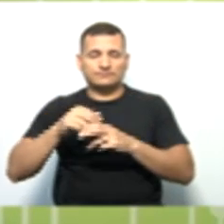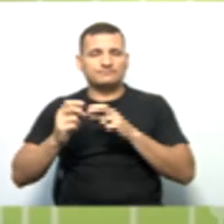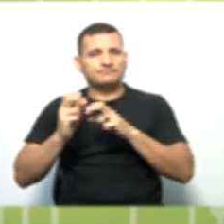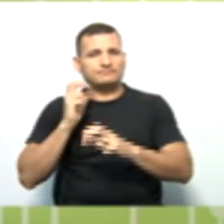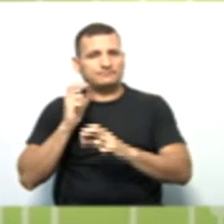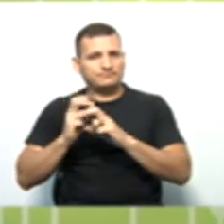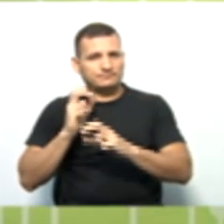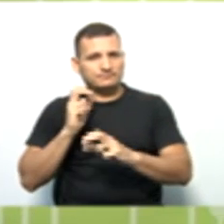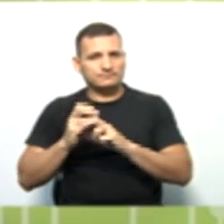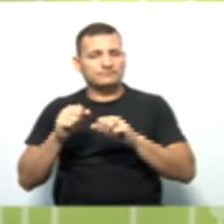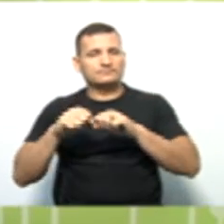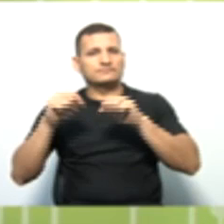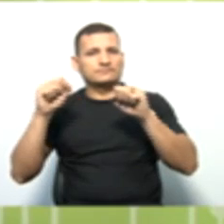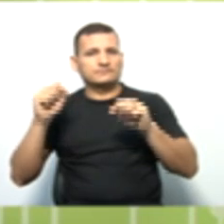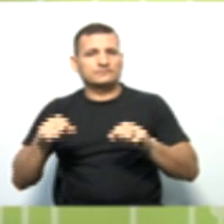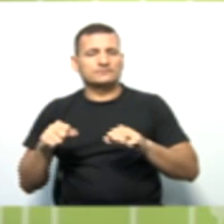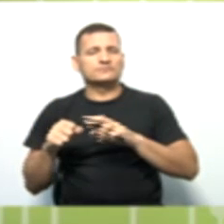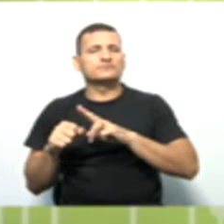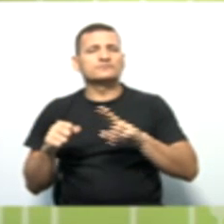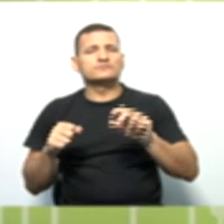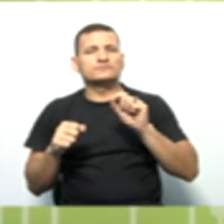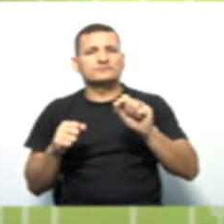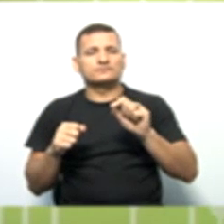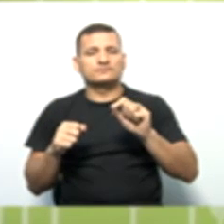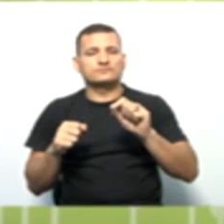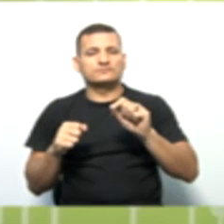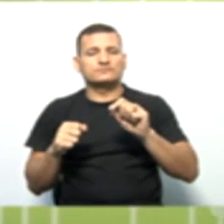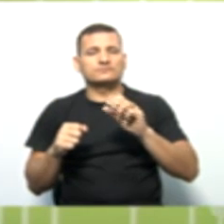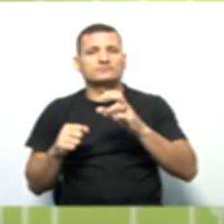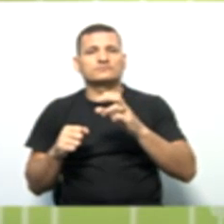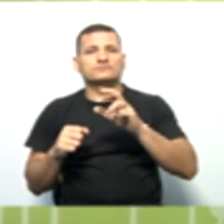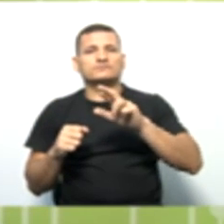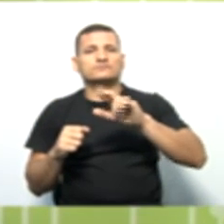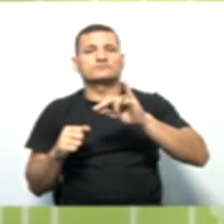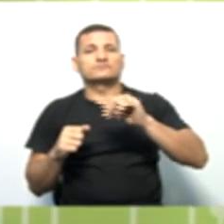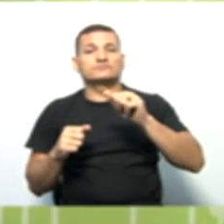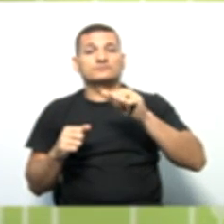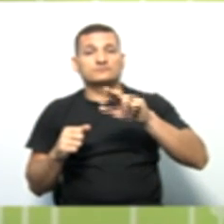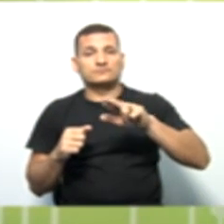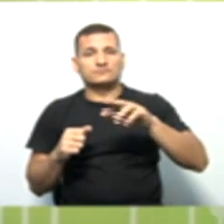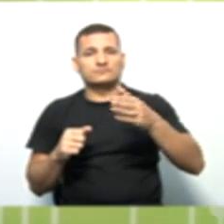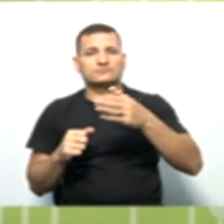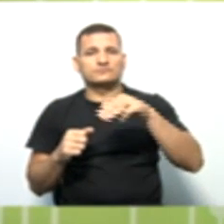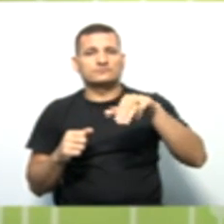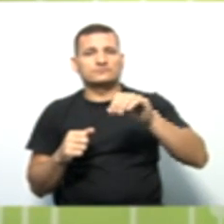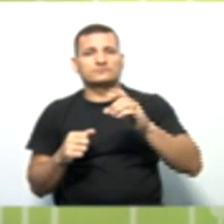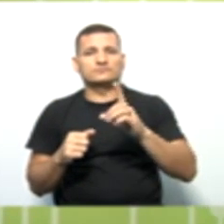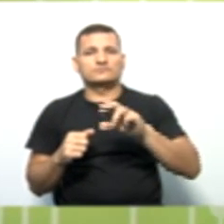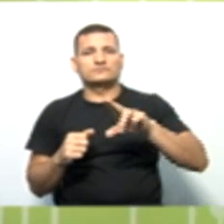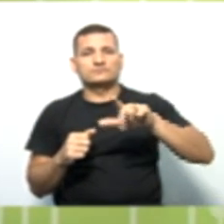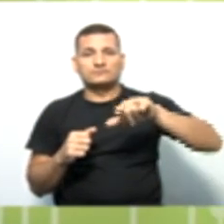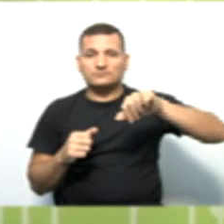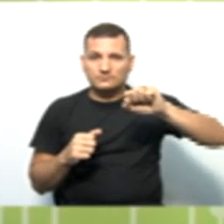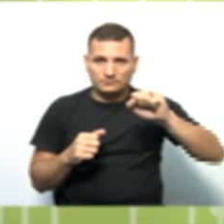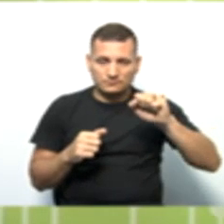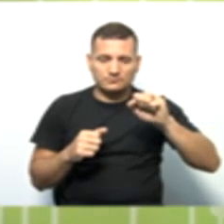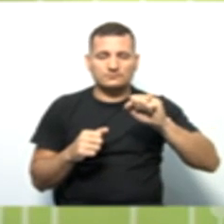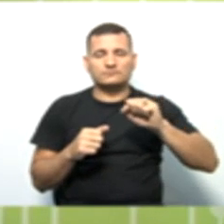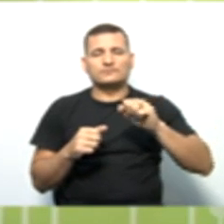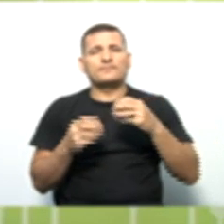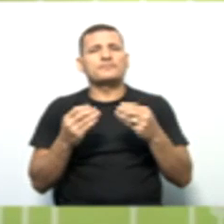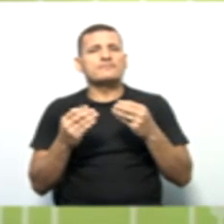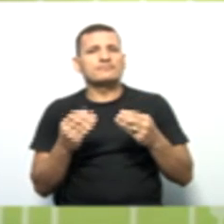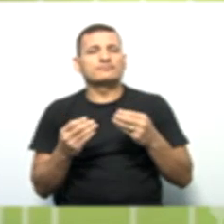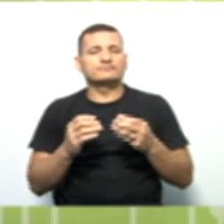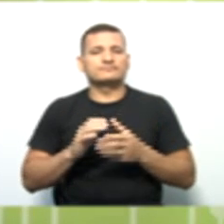software, dentro de projeto, a gente chama de criar módulos, né? Vamos modular o nosso sistema. Para quê? Para que a